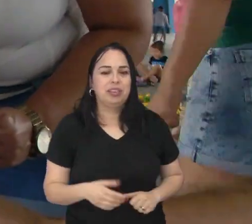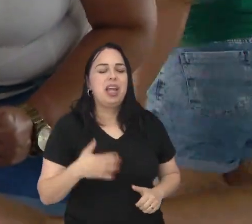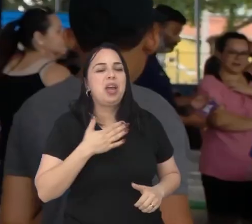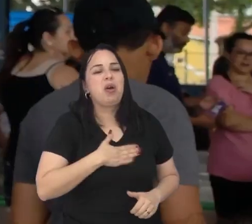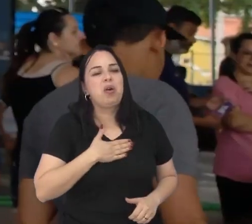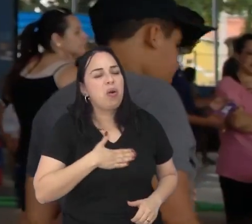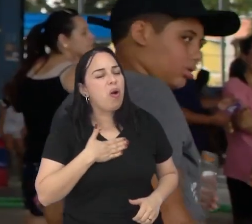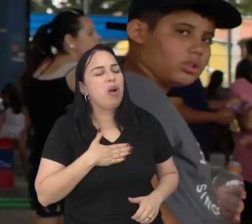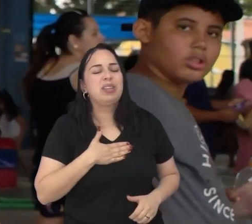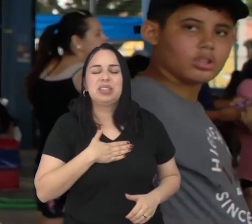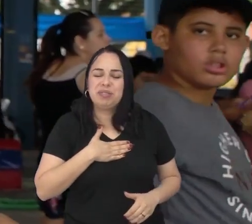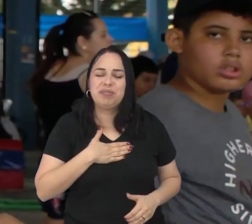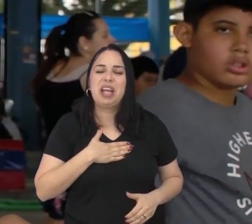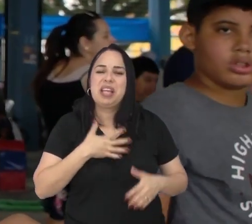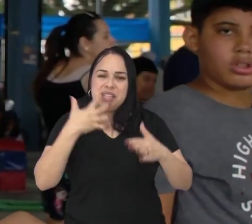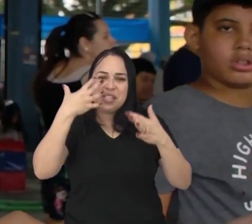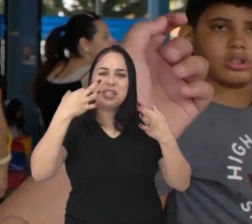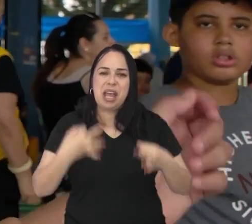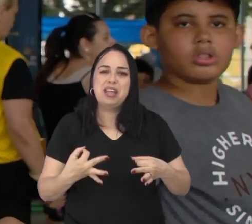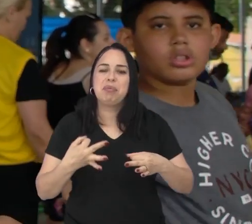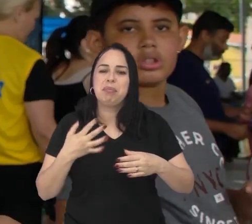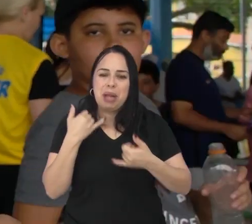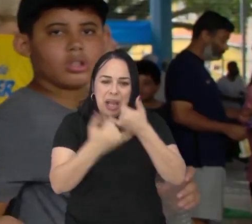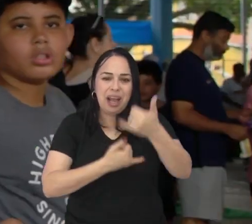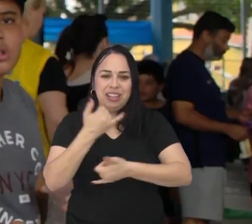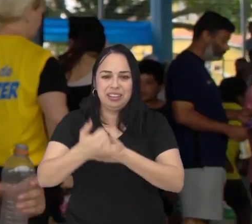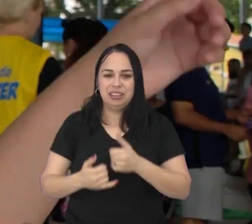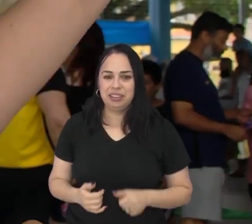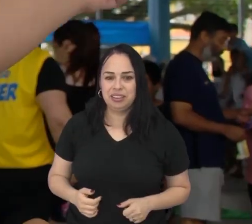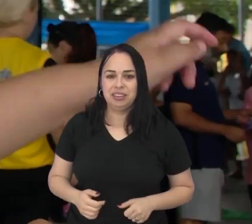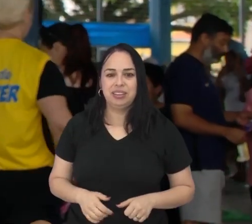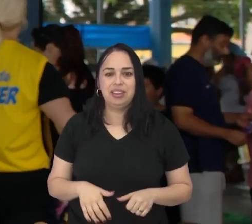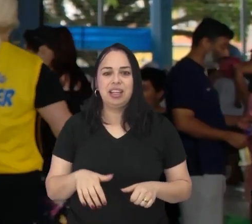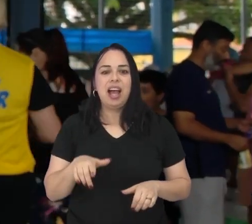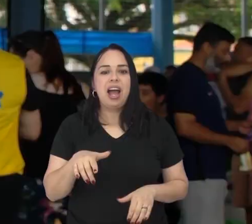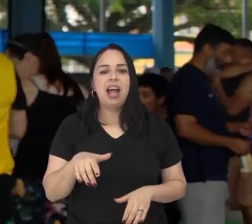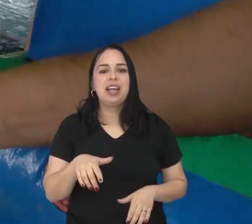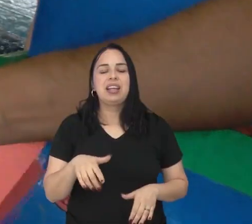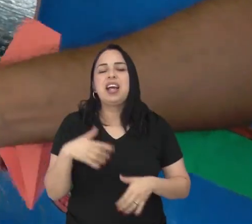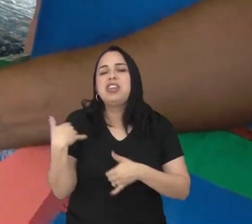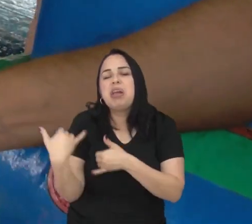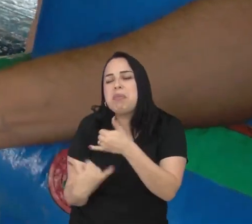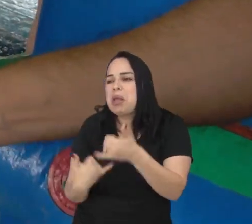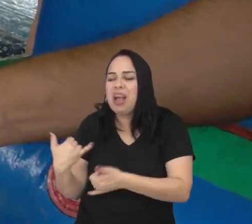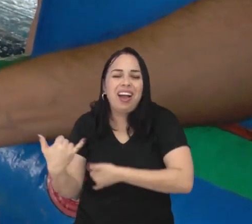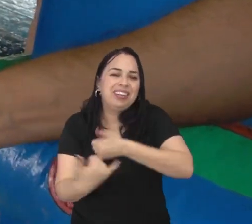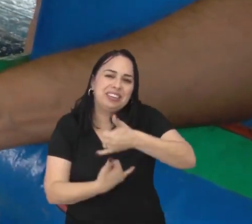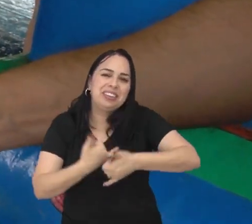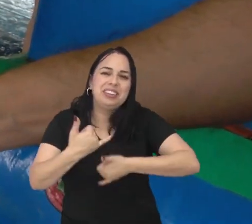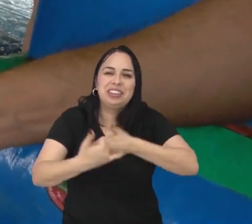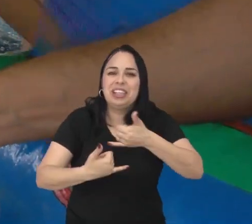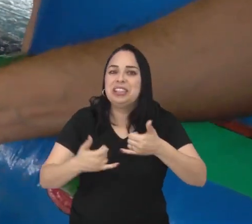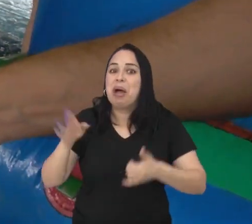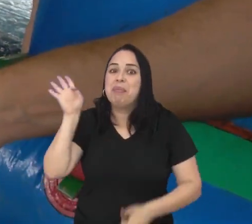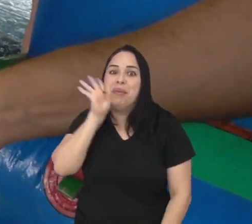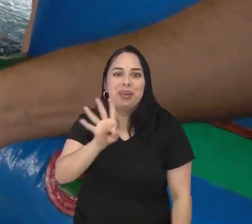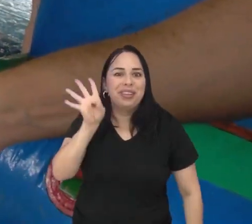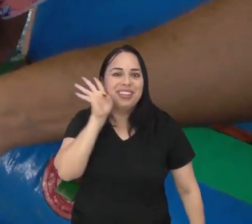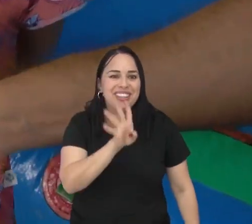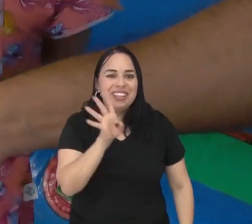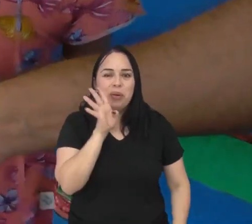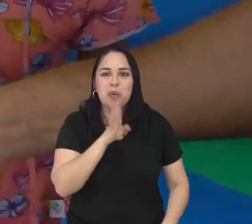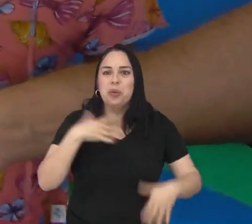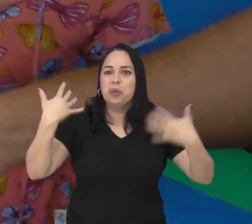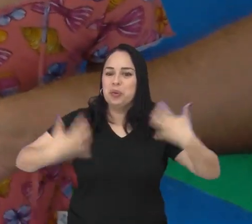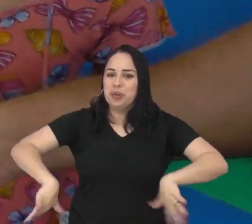futebol. Eu gosto bastante de futebol sabão, então com certeza eu vou ficar nele. porque aqui no Coisa de Água a gente já tá